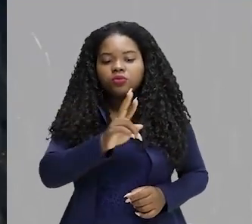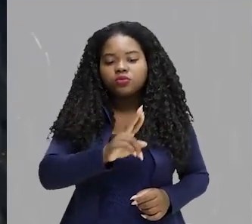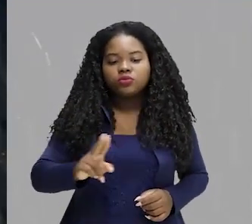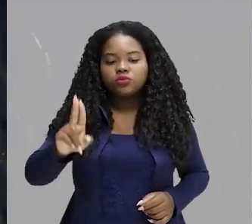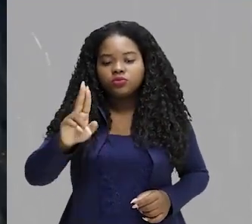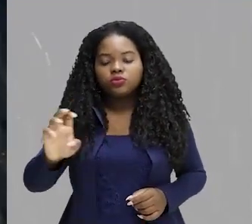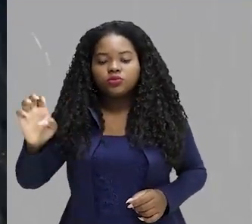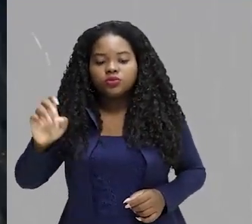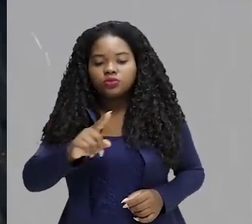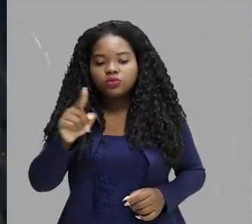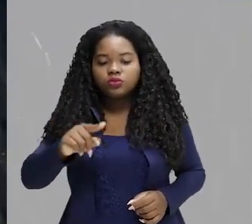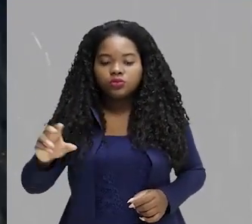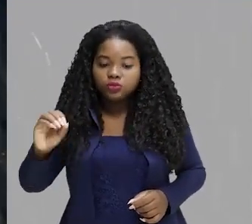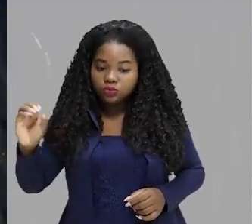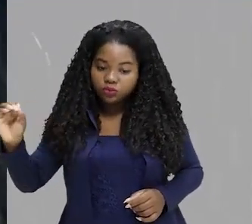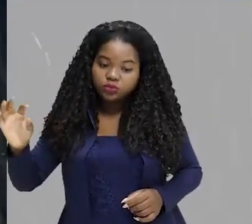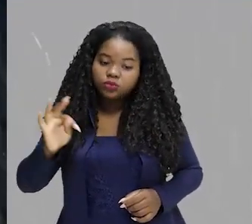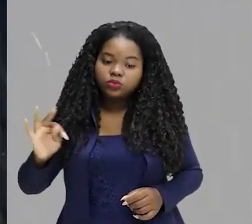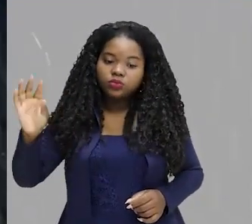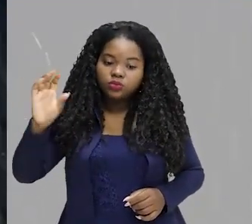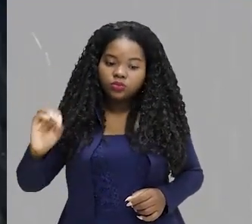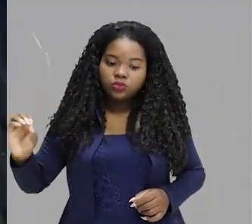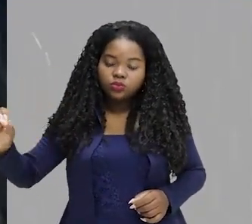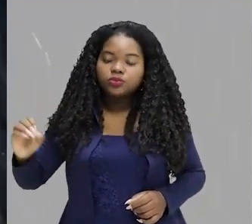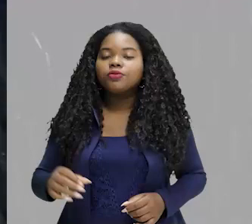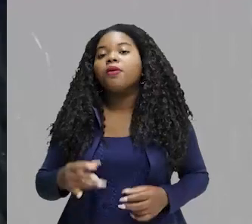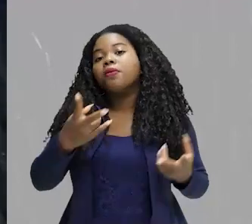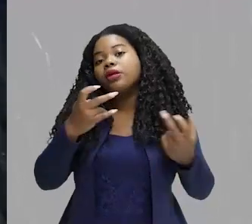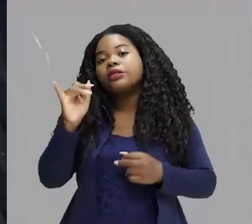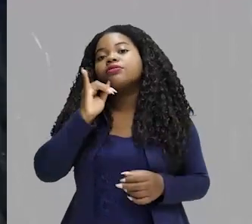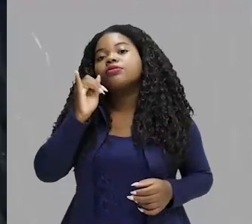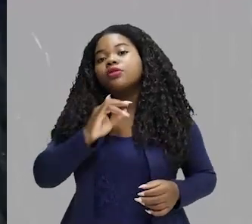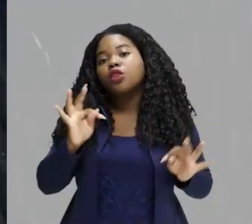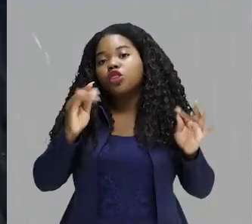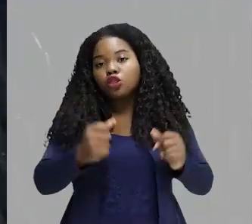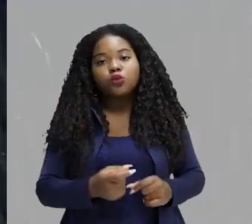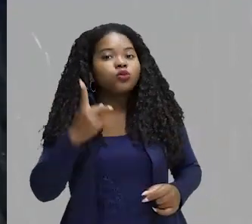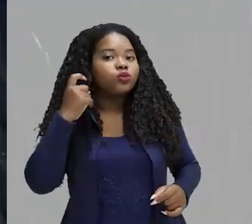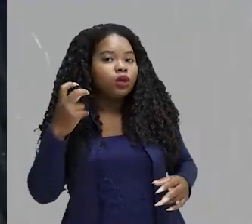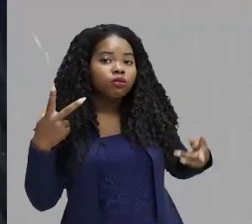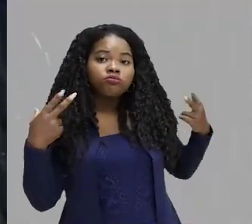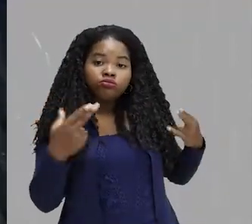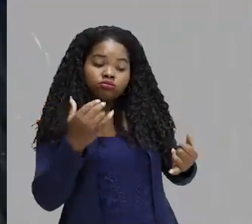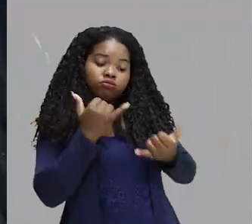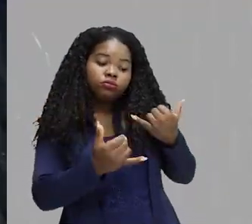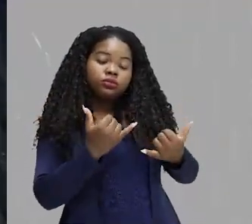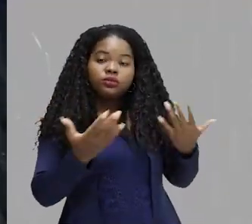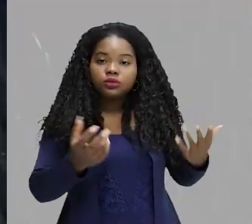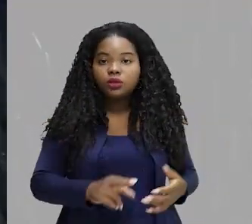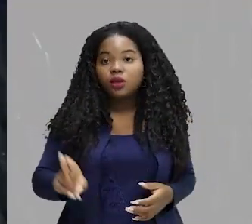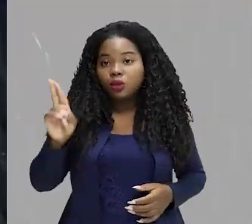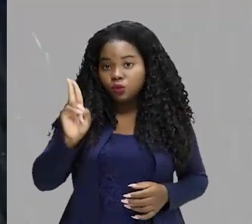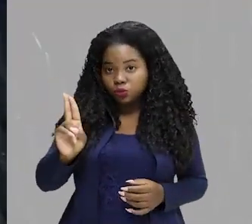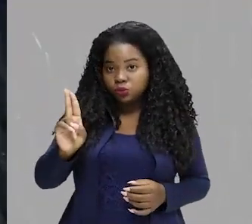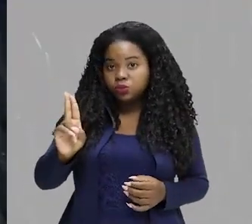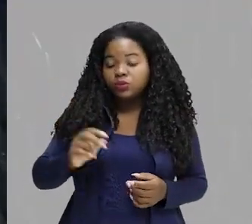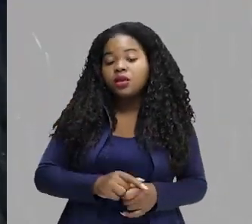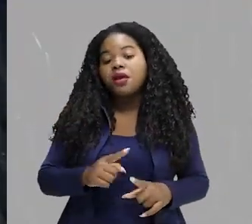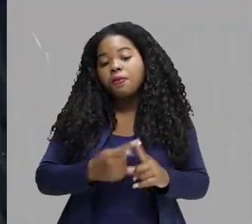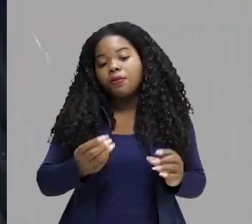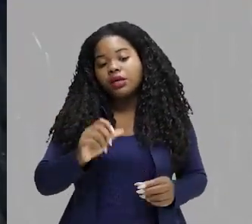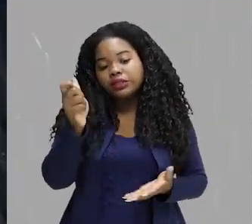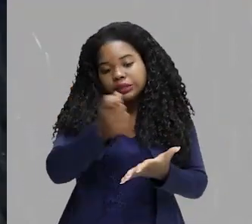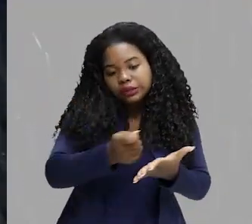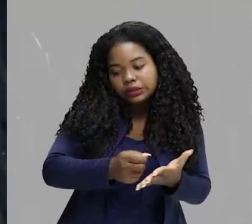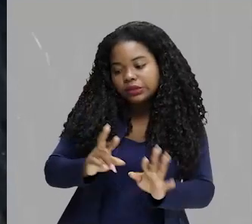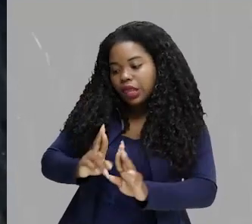zoo, do, to. Percebam que nesse exemplo, todos eu tenho o mesmo som, o som de U, só que a forma que eu